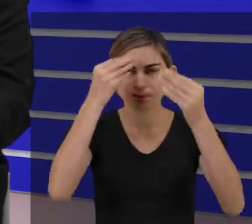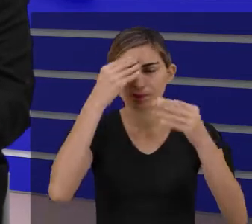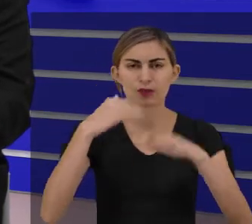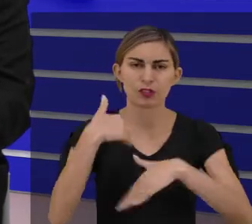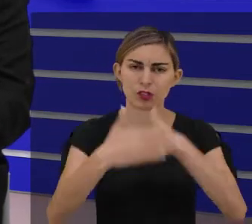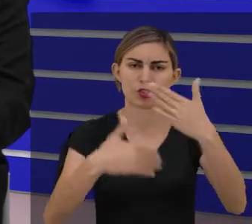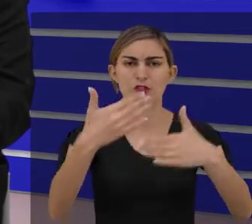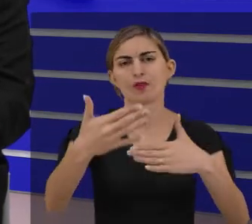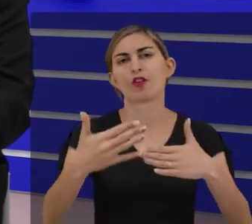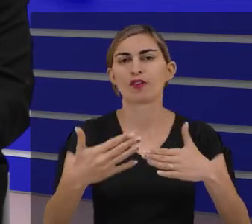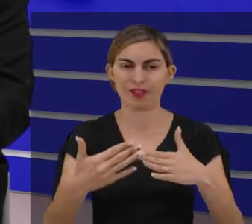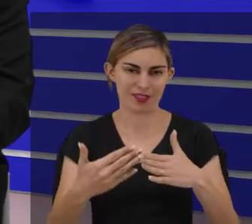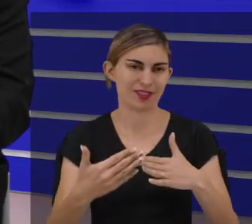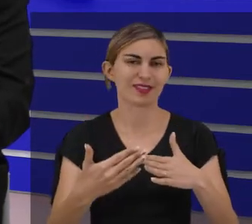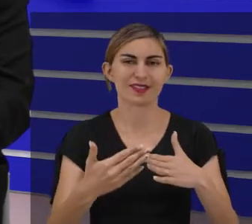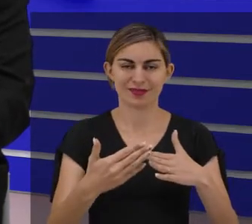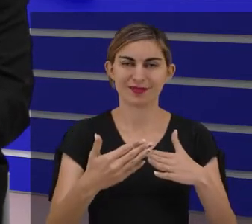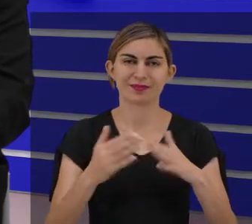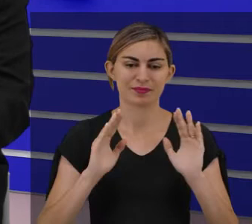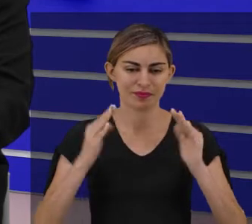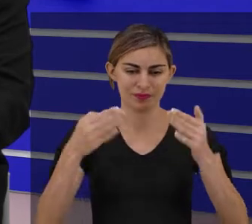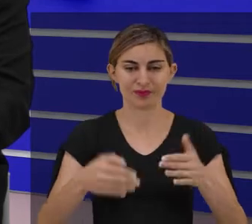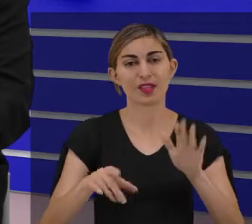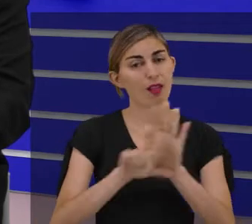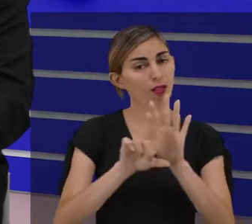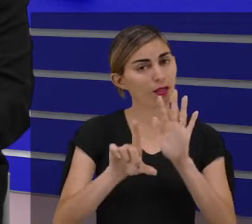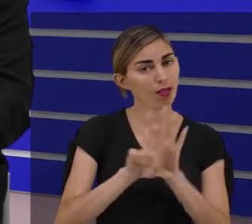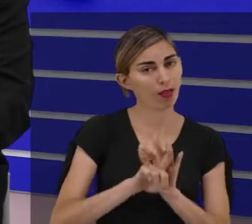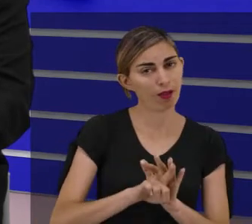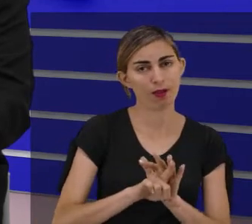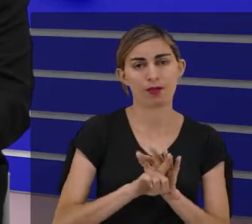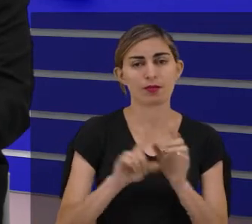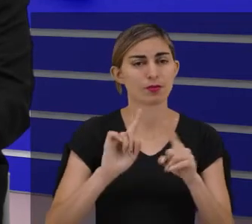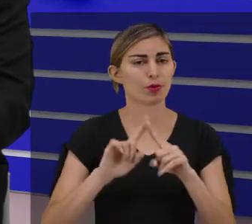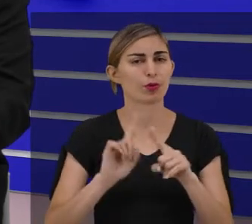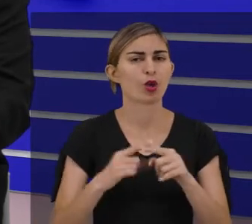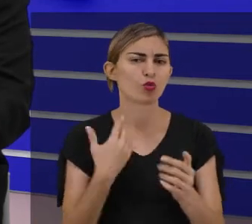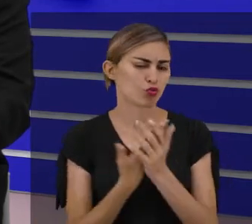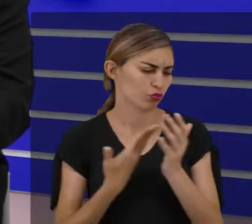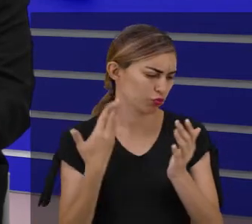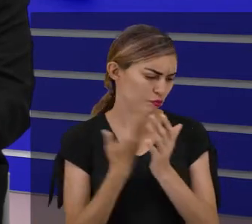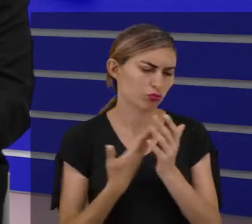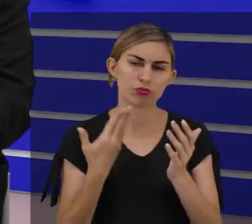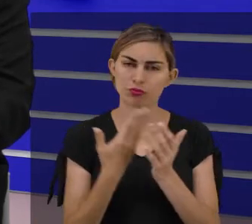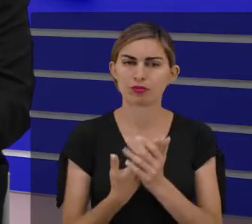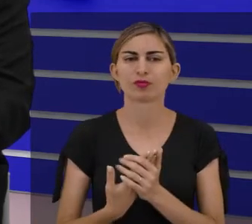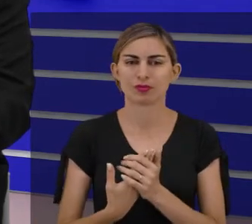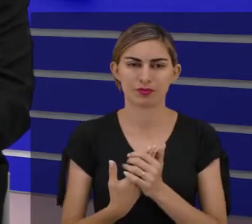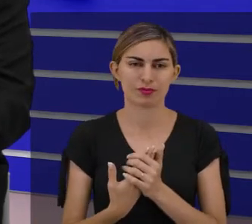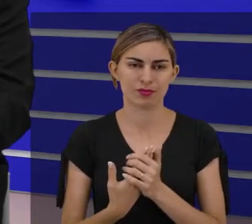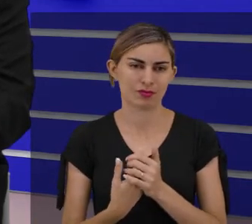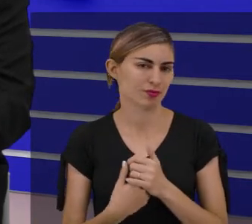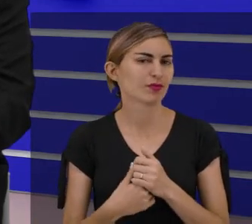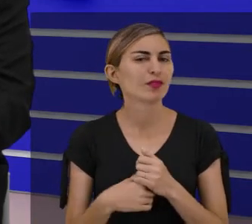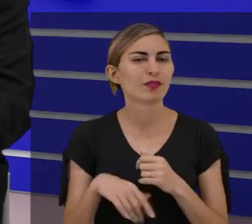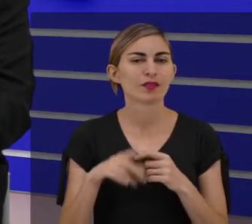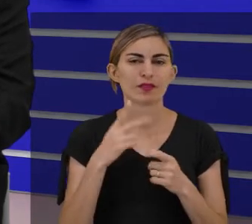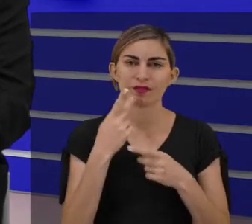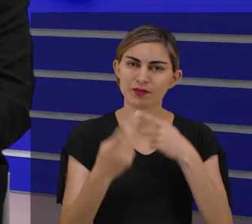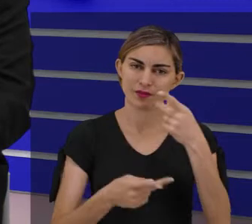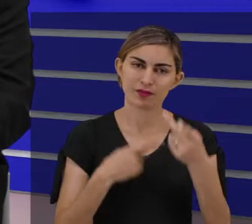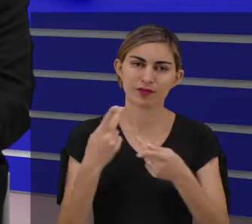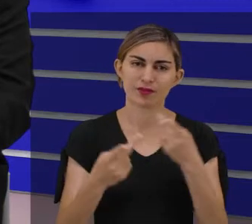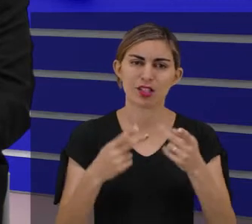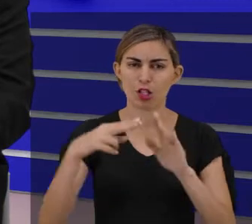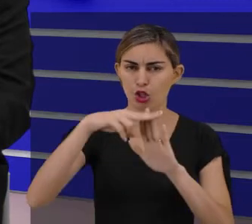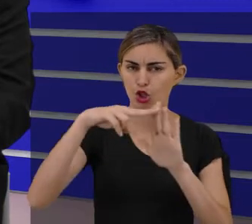desenvolver as expertises no que diz respeito à lei. Porque eu escuto muito dos estudantes, né, dizer